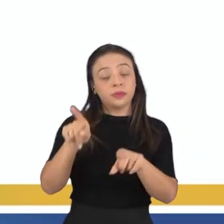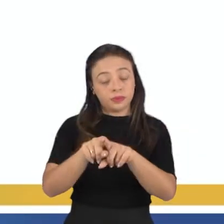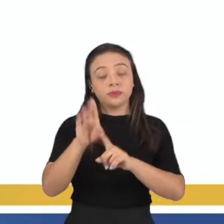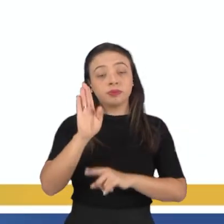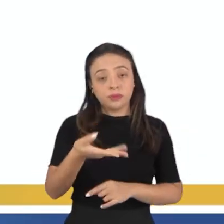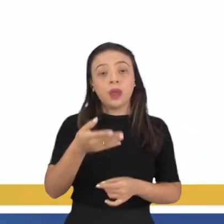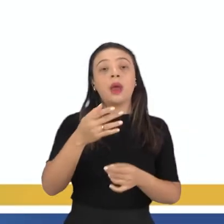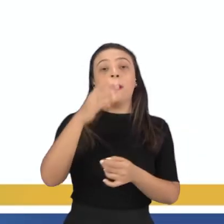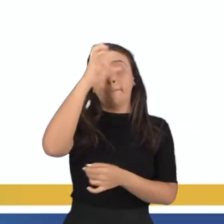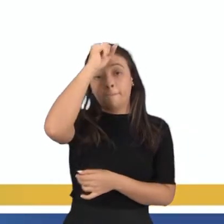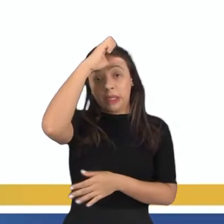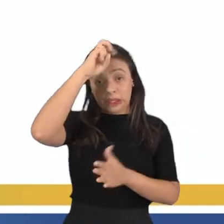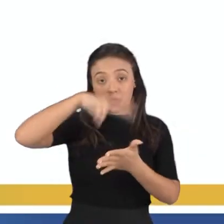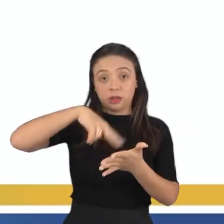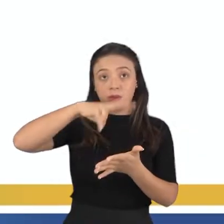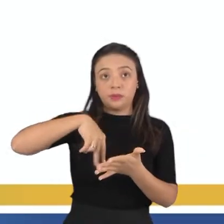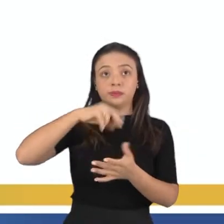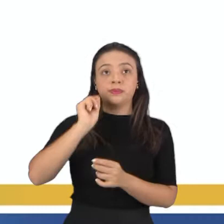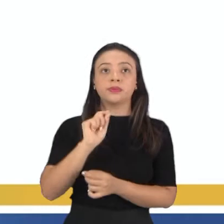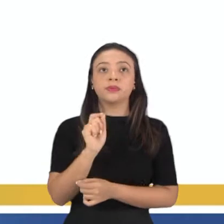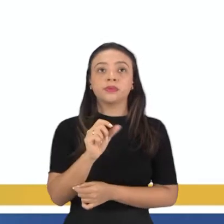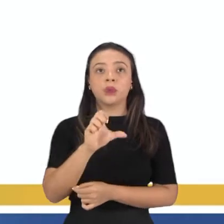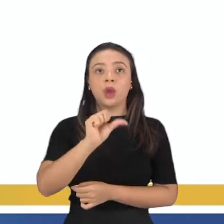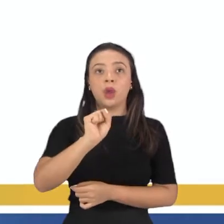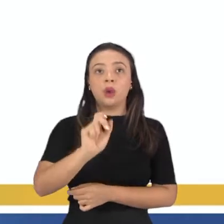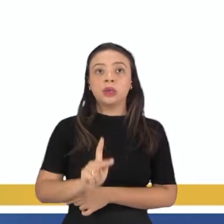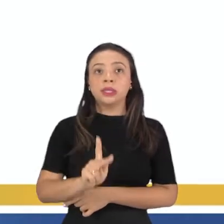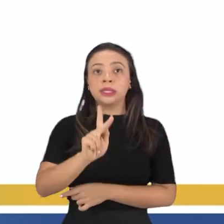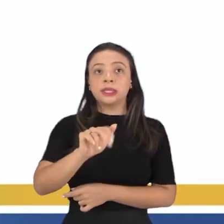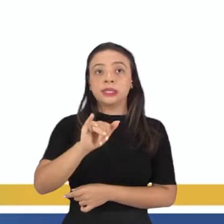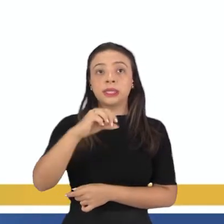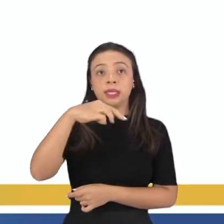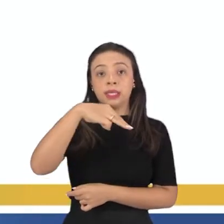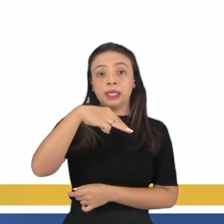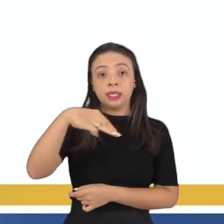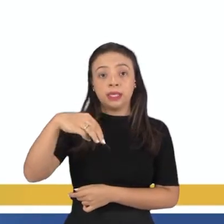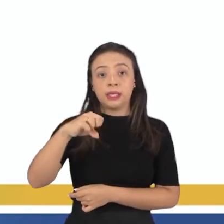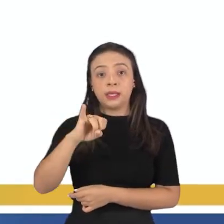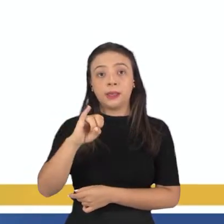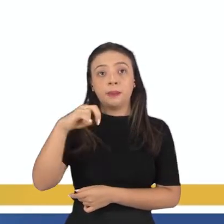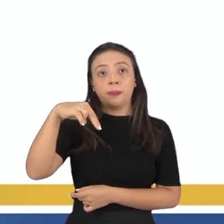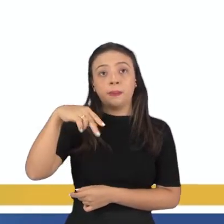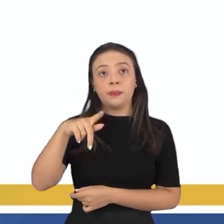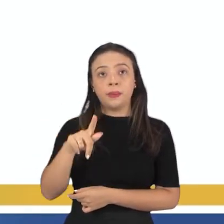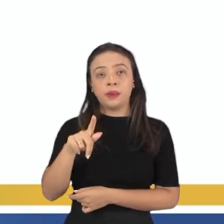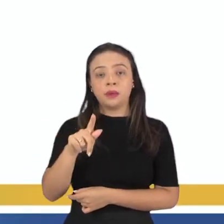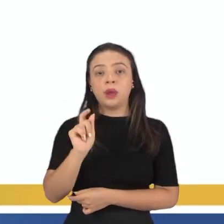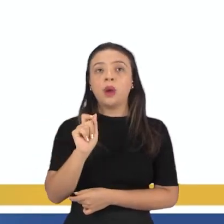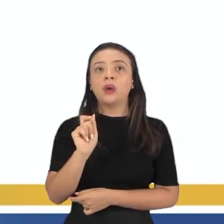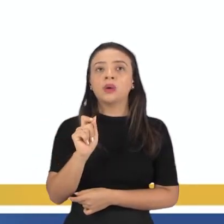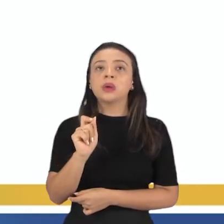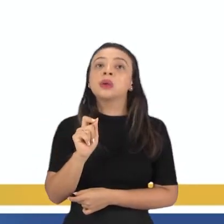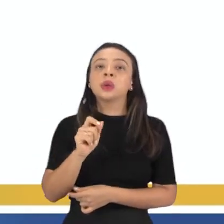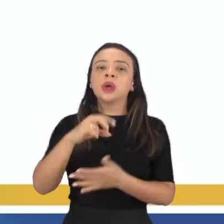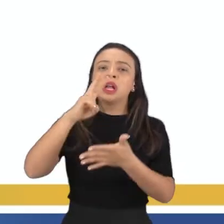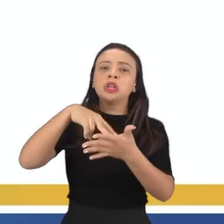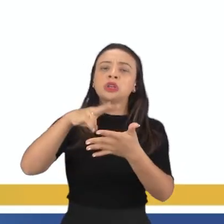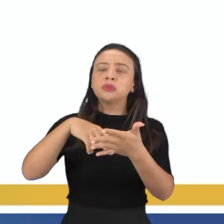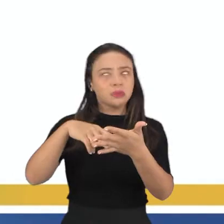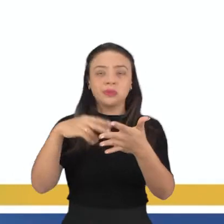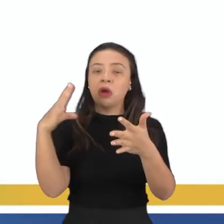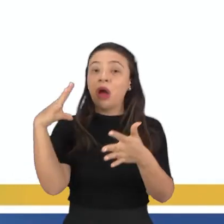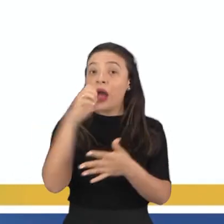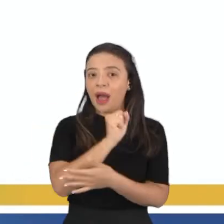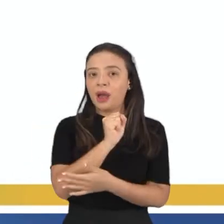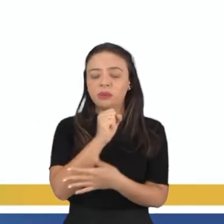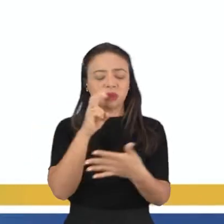aprendeu de leitura que são importantes né o skimming e o ISSQN lembra diferença das duas o Skinny é aquela leitura